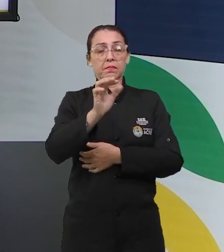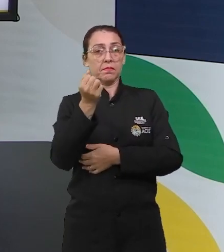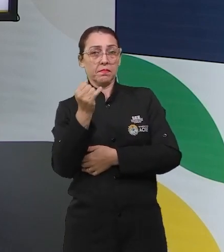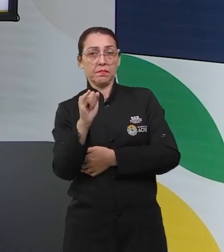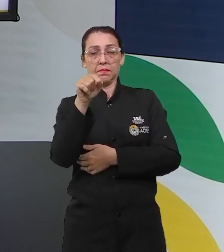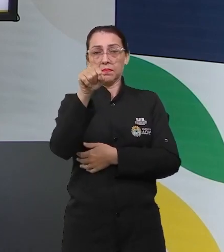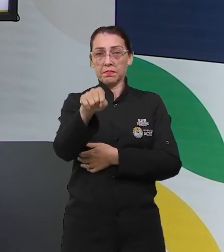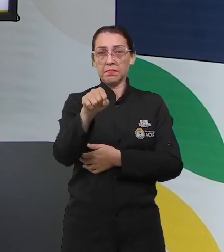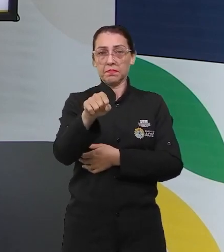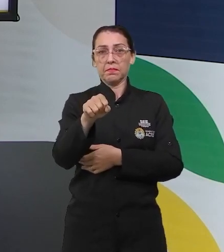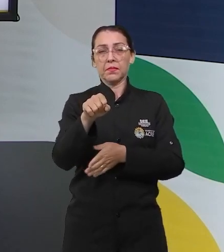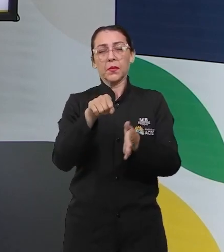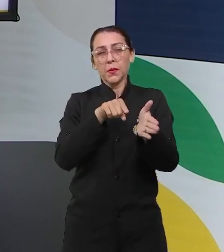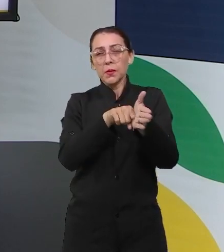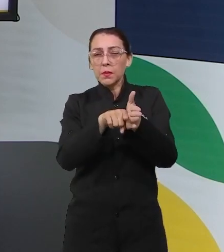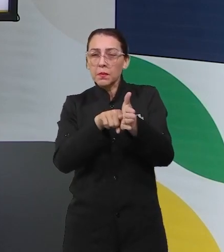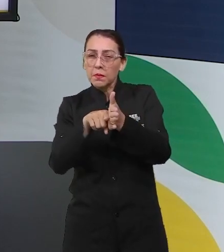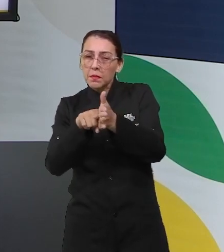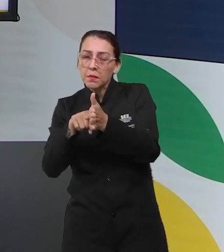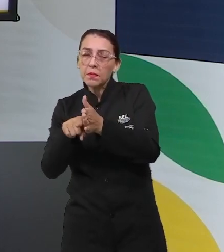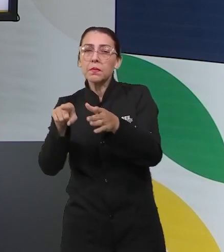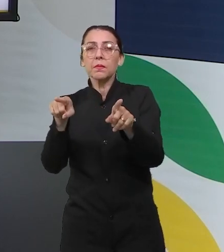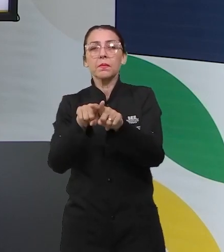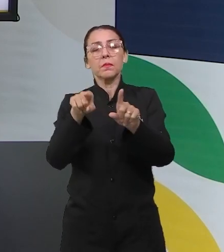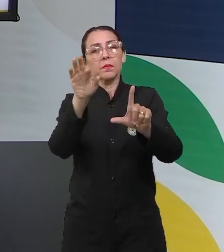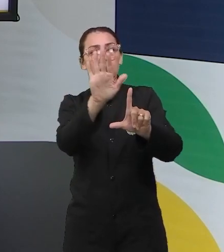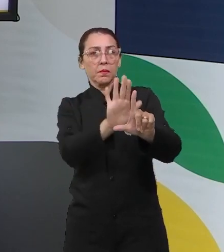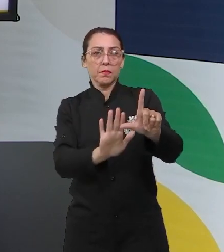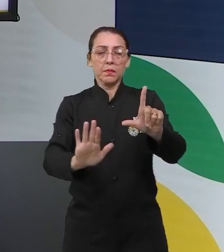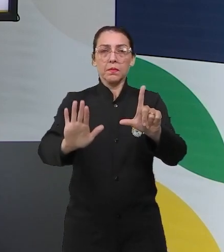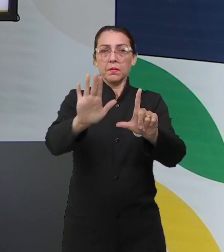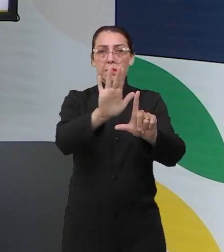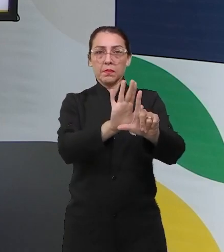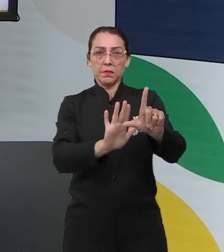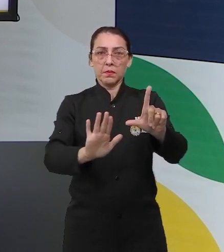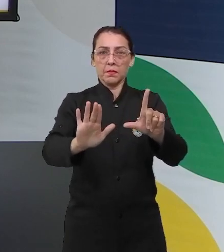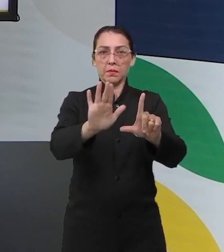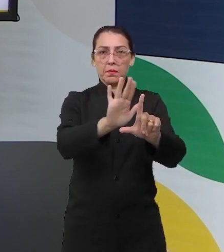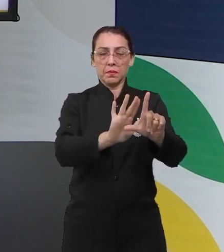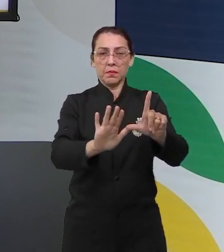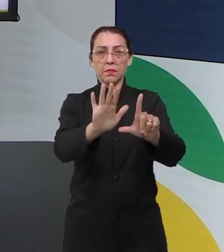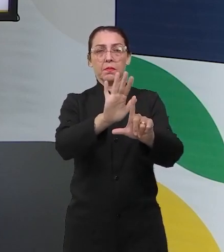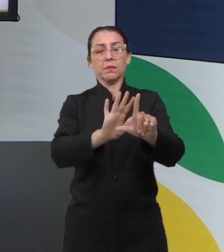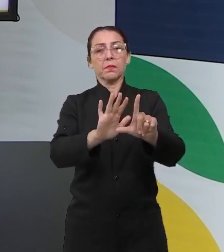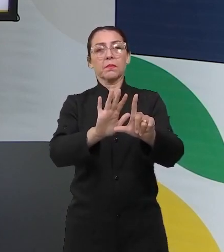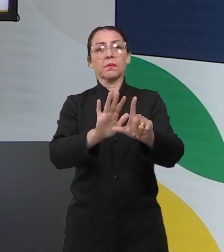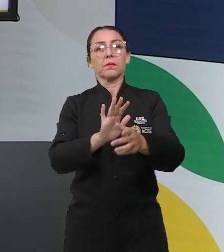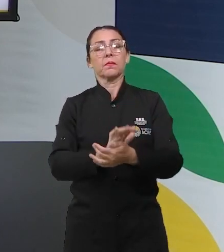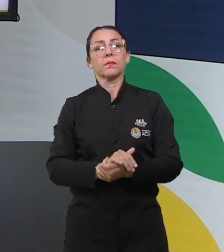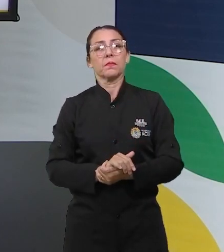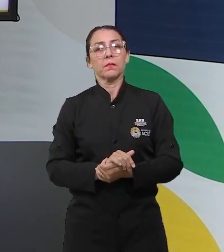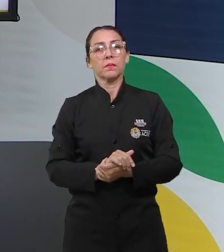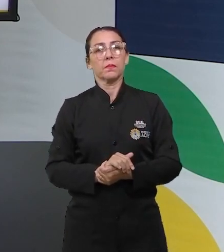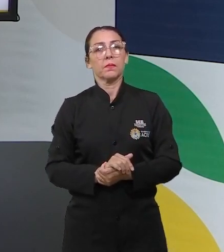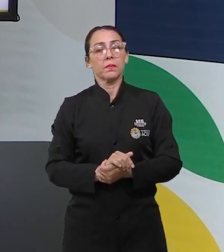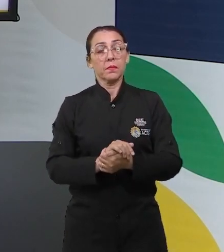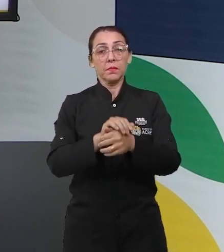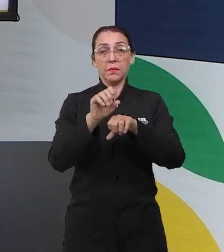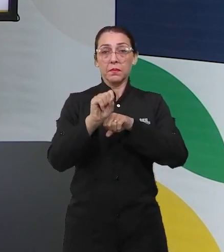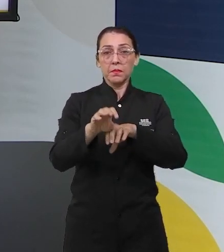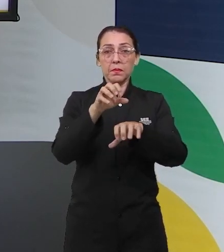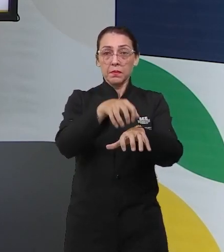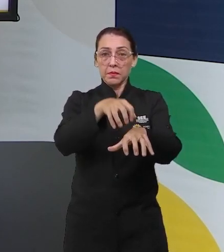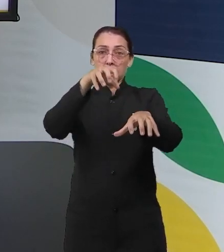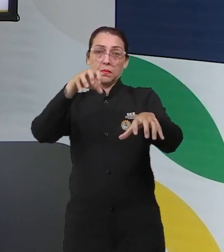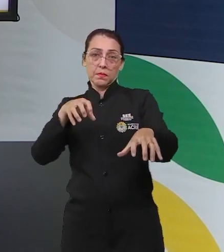você navega, né, costuma também dentro da plataforma, também do nosso canal como um todo, da plataforma de ensino híbrido também tem